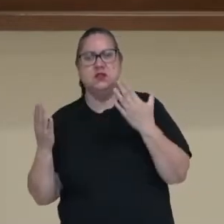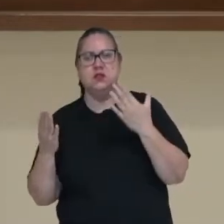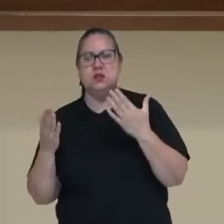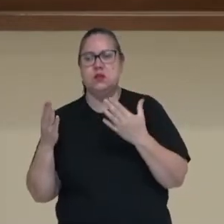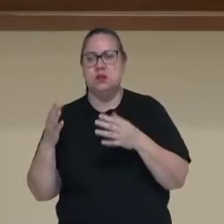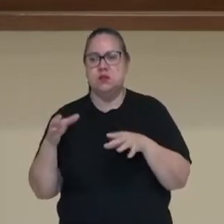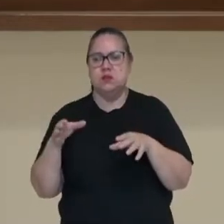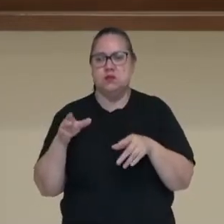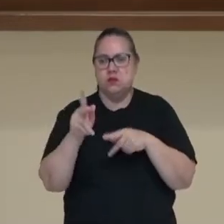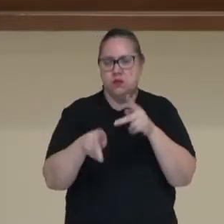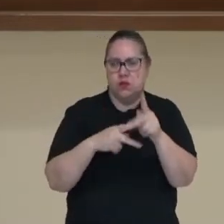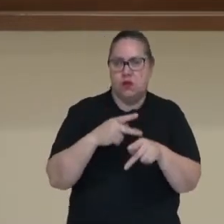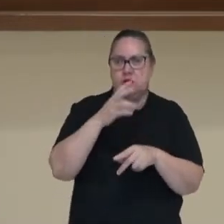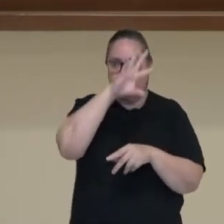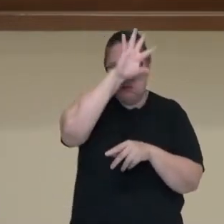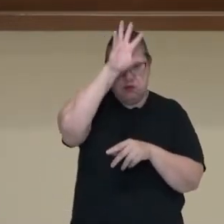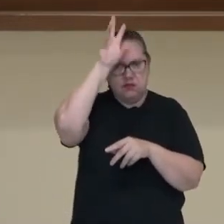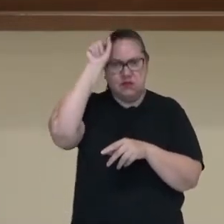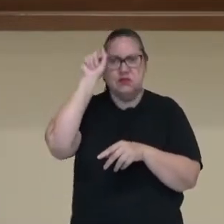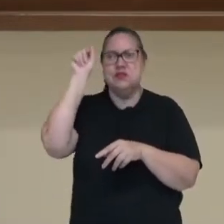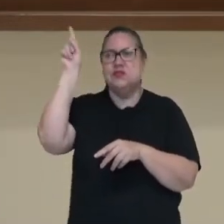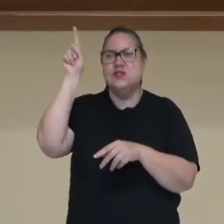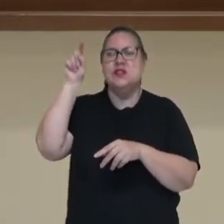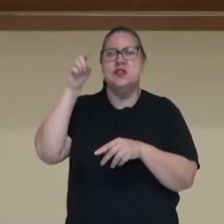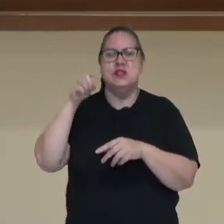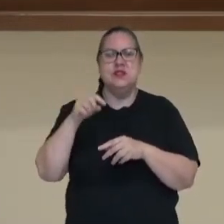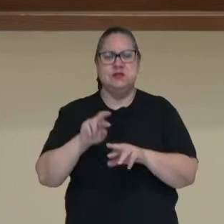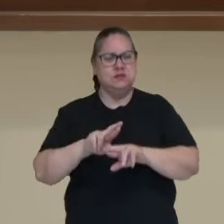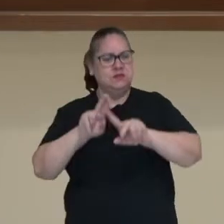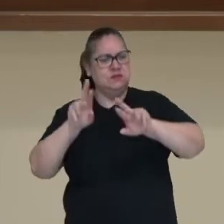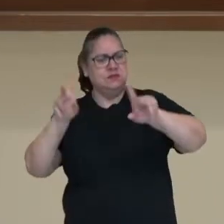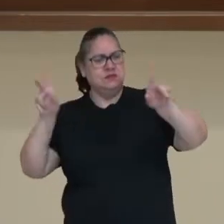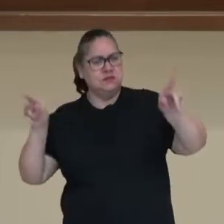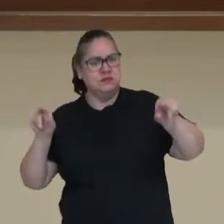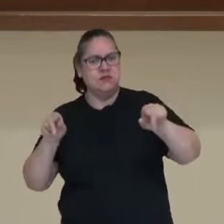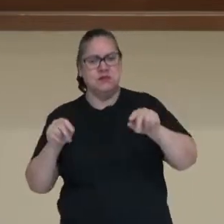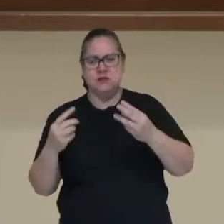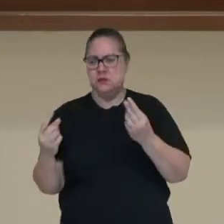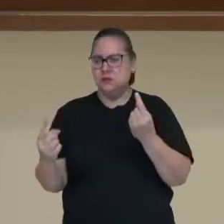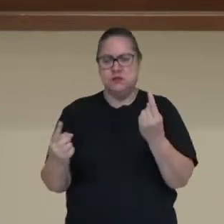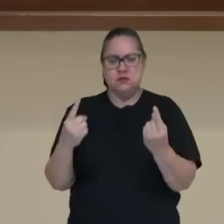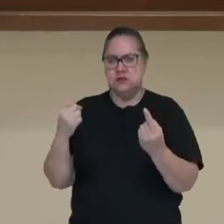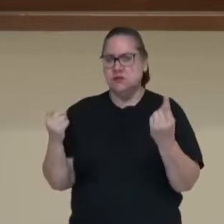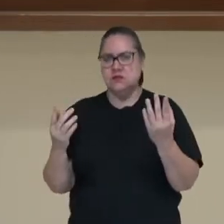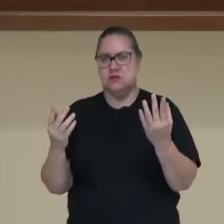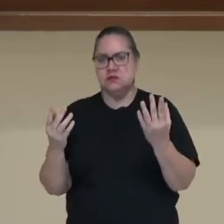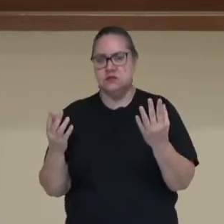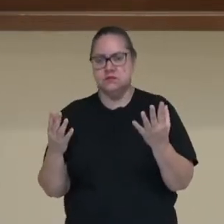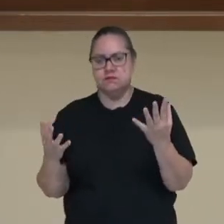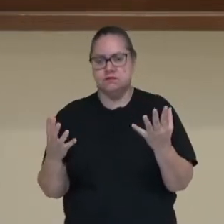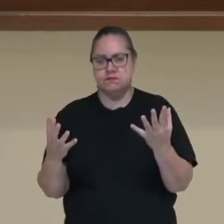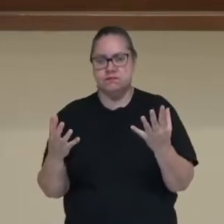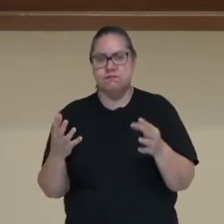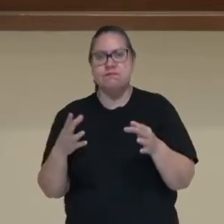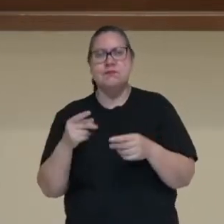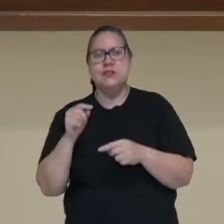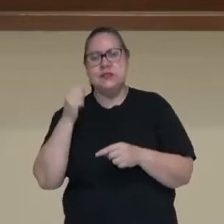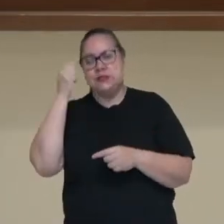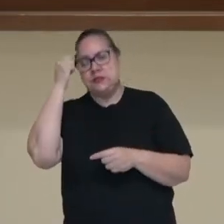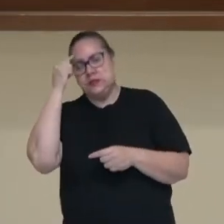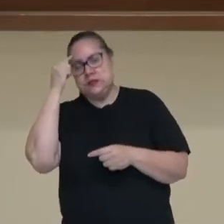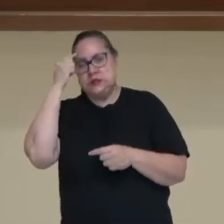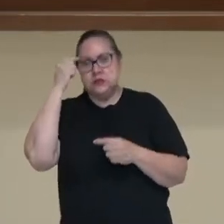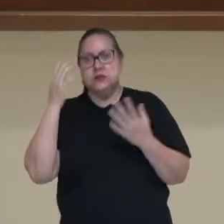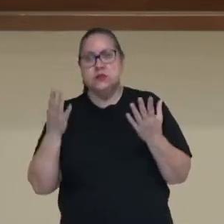povos amazônicos, marajoaras, são tão diferentes uns dos outros que nos traz algumas questões a ser relacionadas a